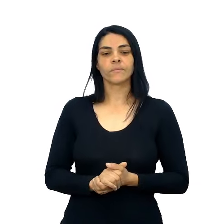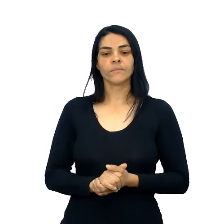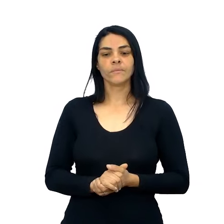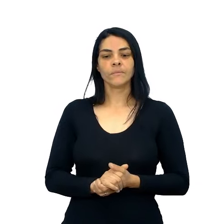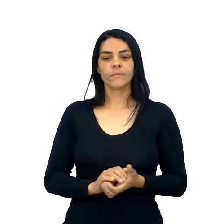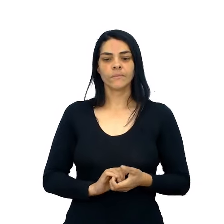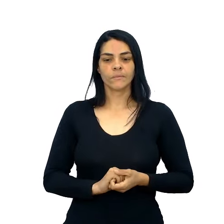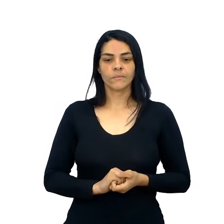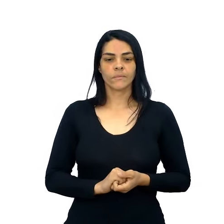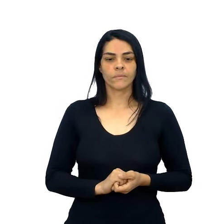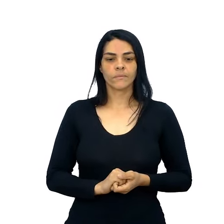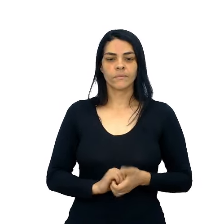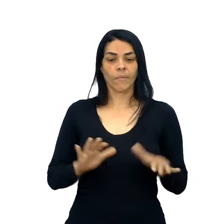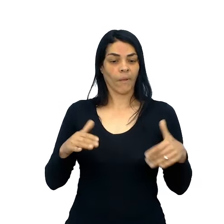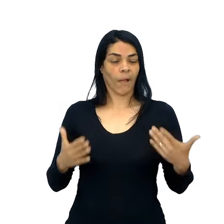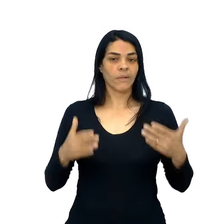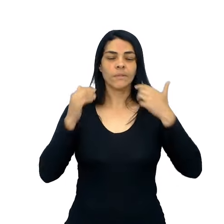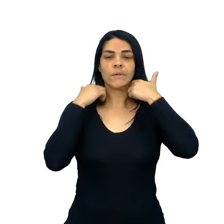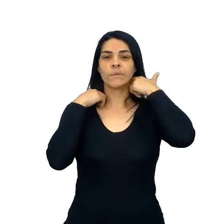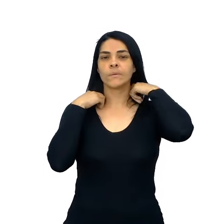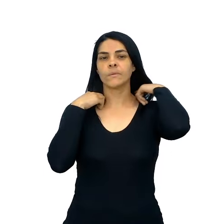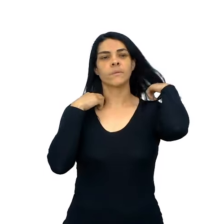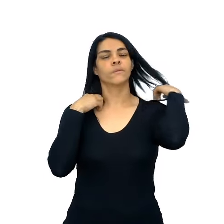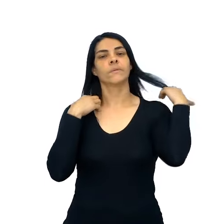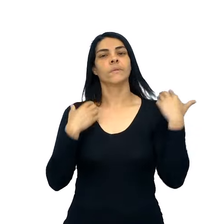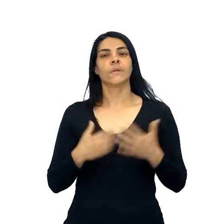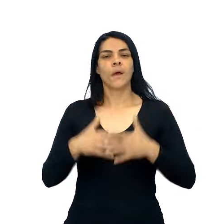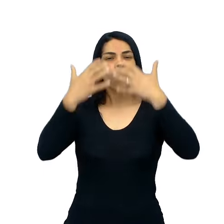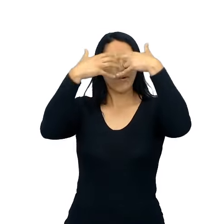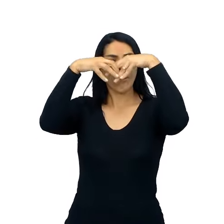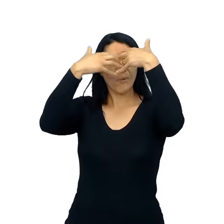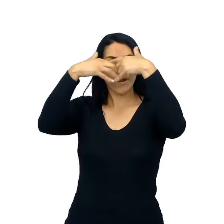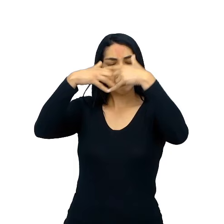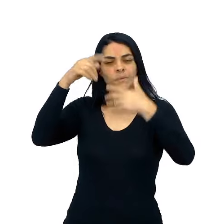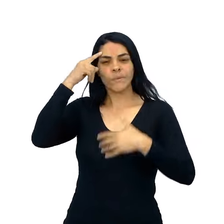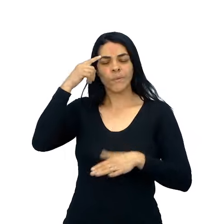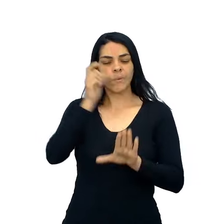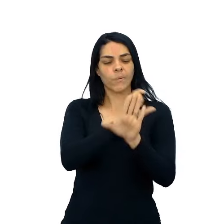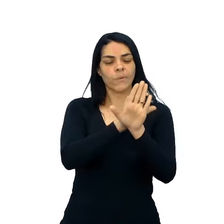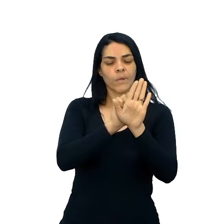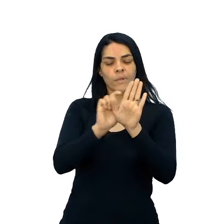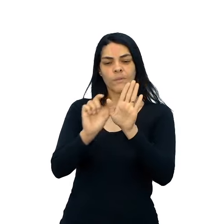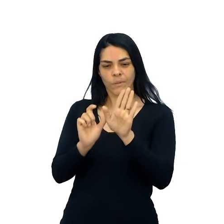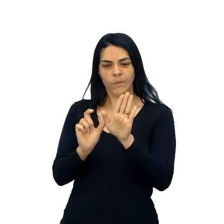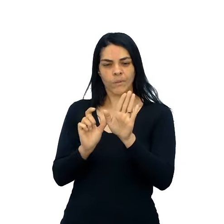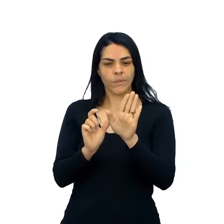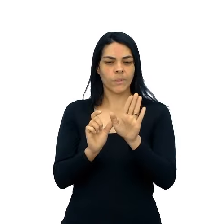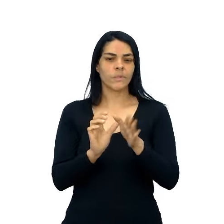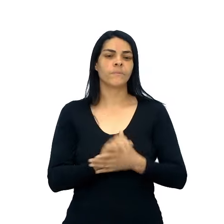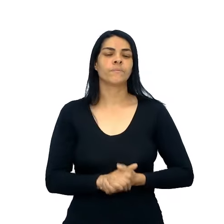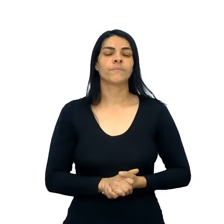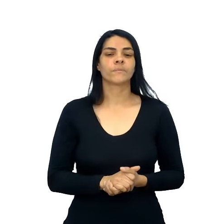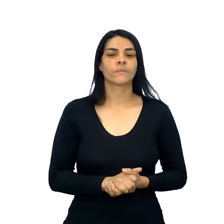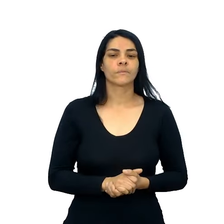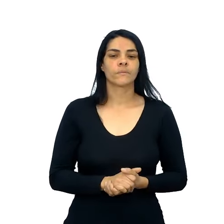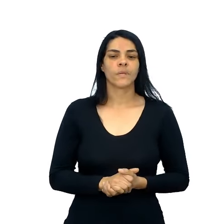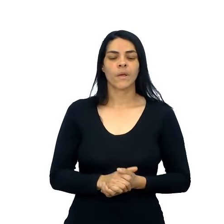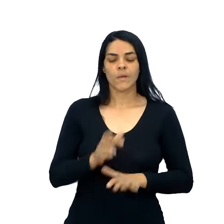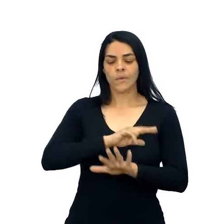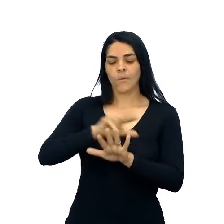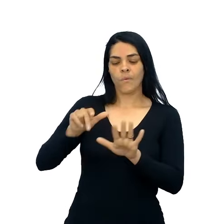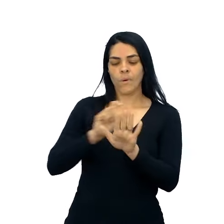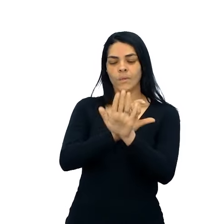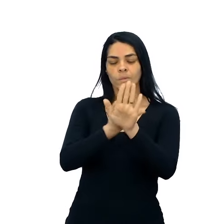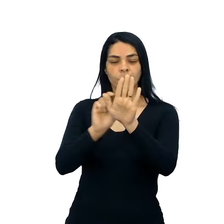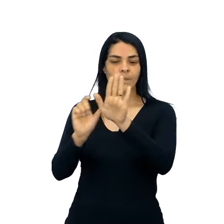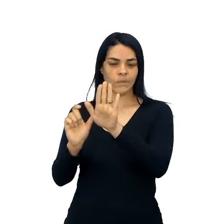é assim, trazendo essas reflexões desses autores de Dawes, Kanon e Gannon, né, e